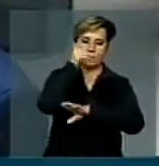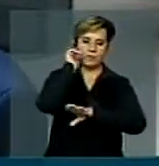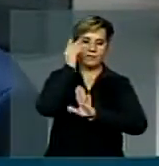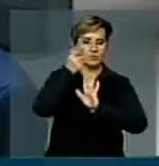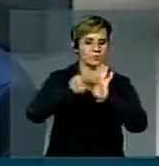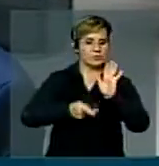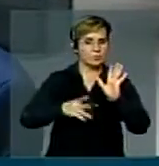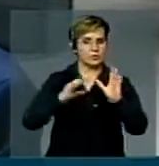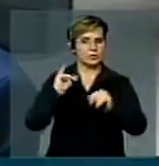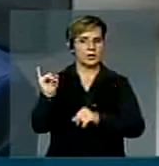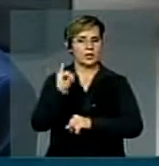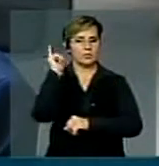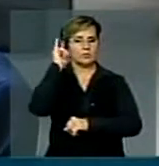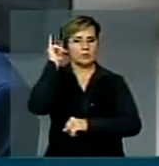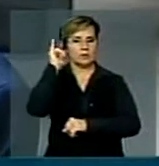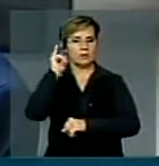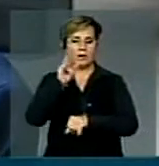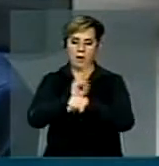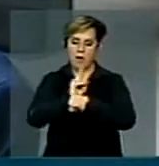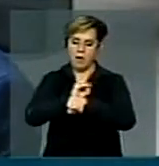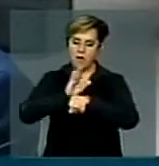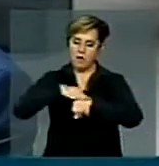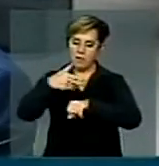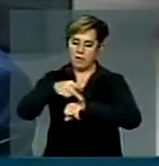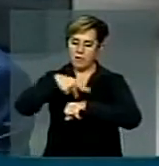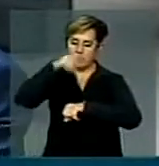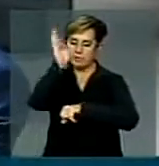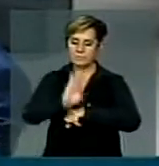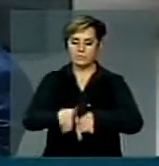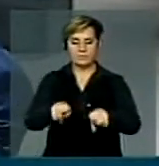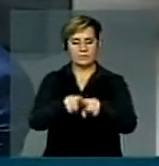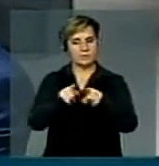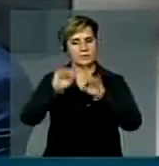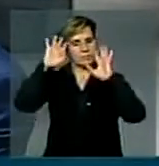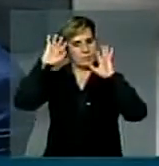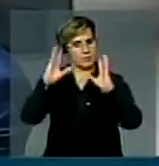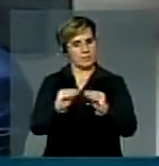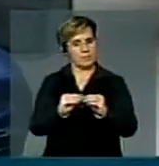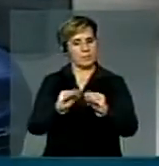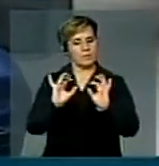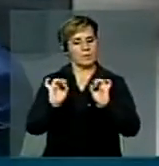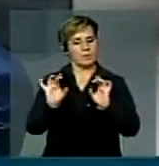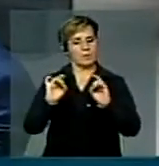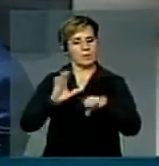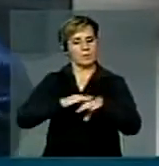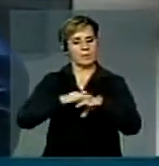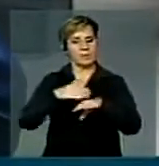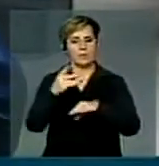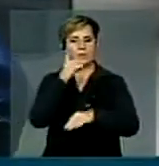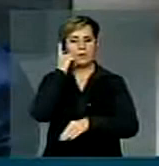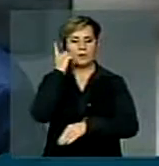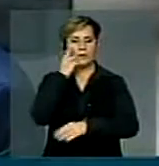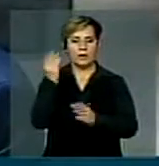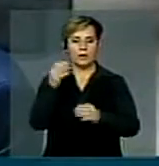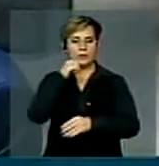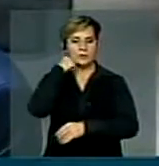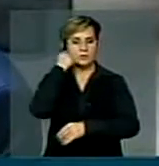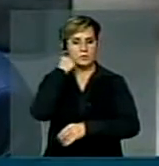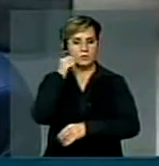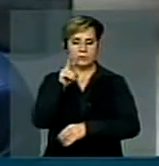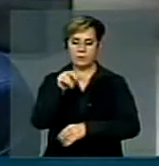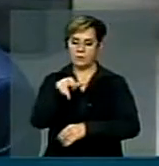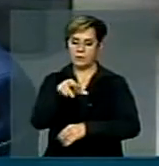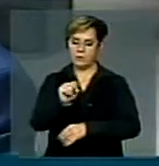tão importante aos vigilantes do nosso país, e certamente um reconhecimento especial à deputada e hoje senadora